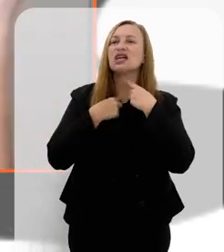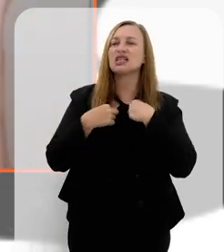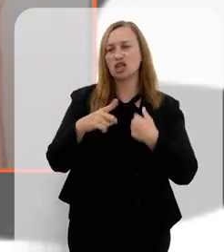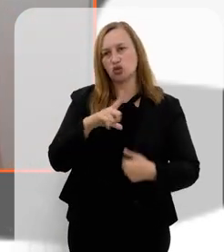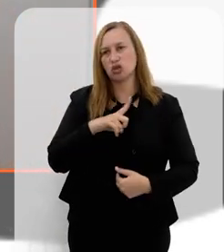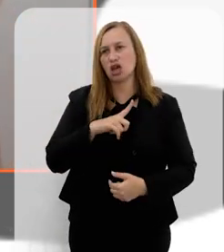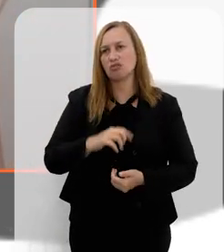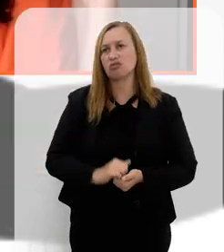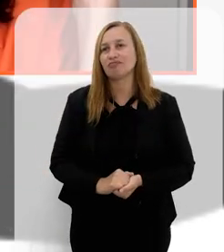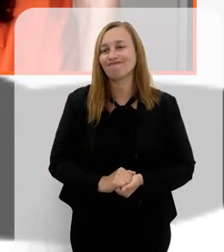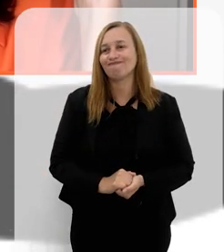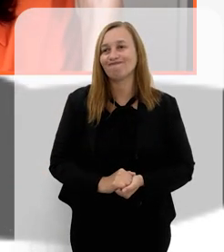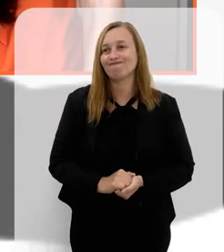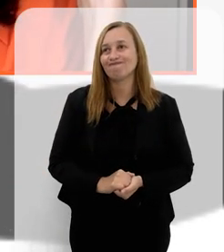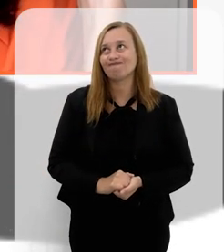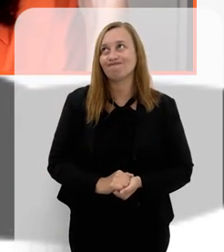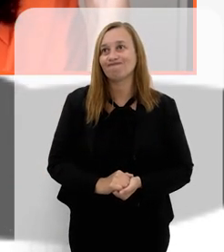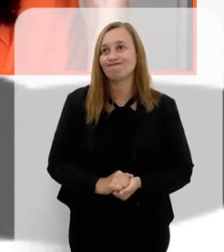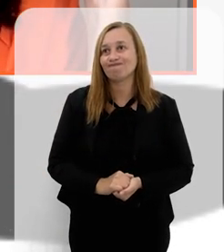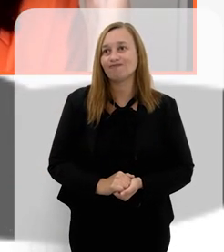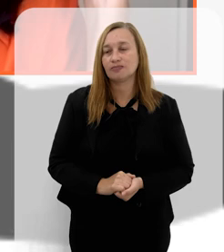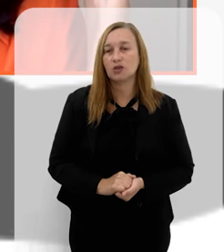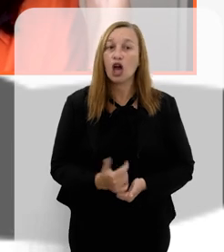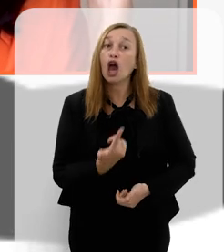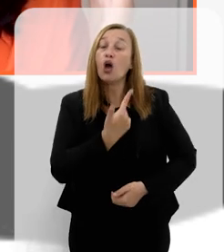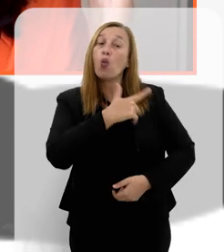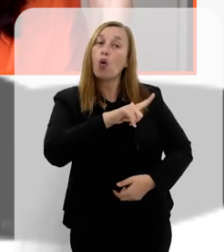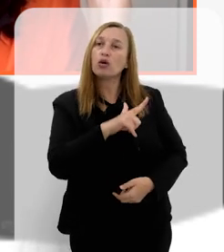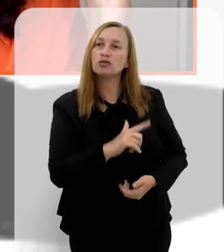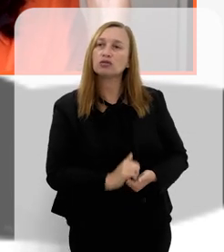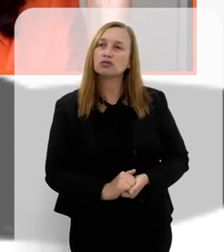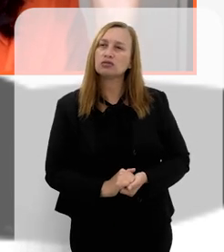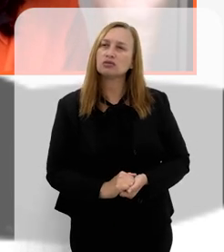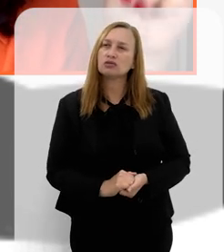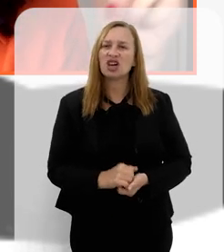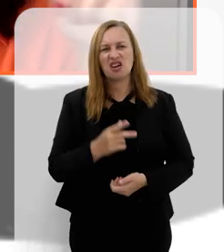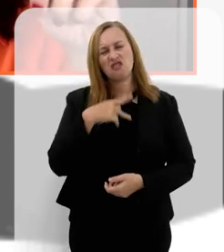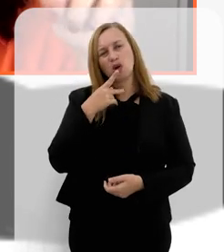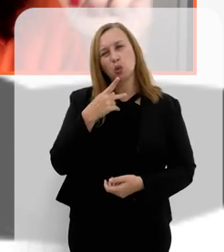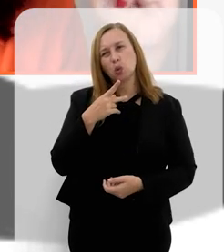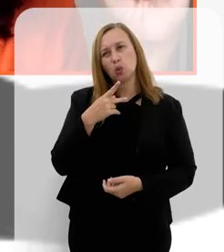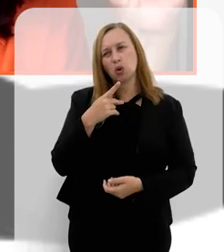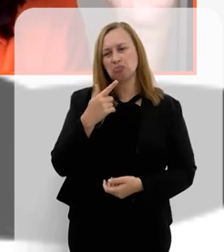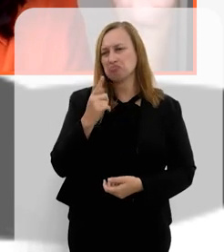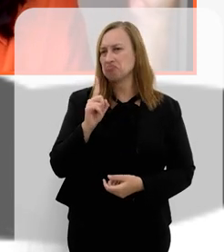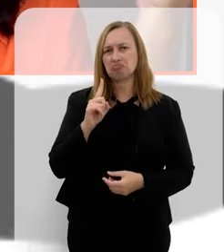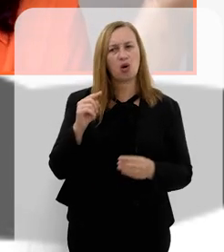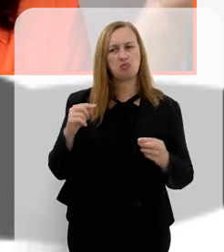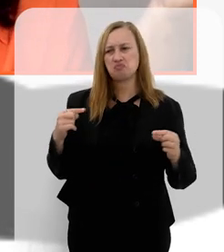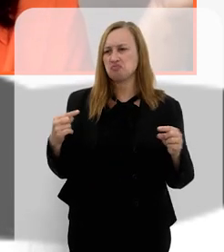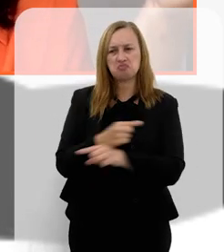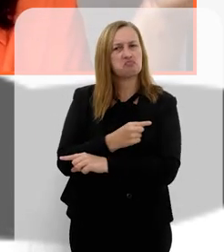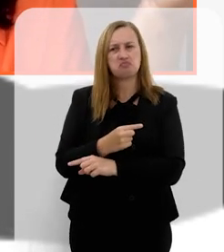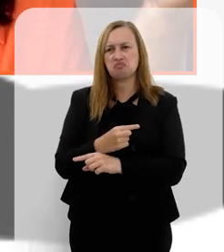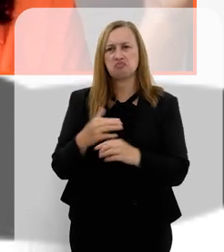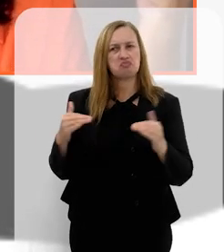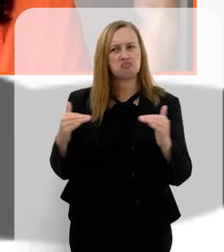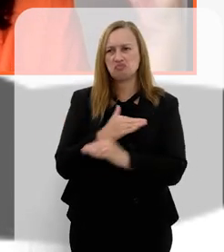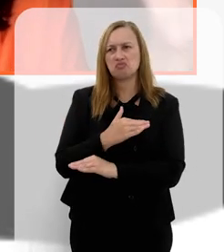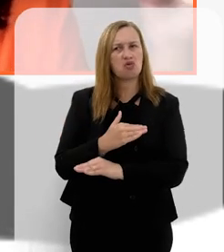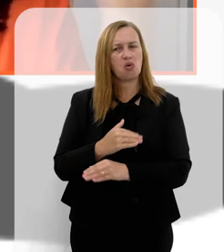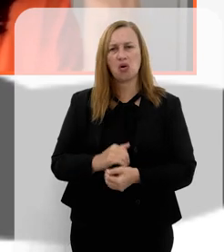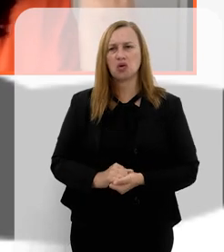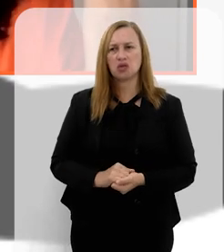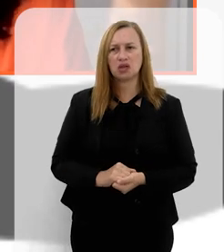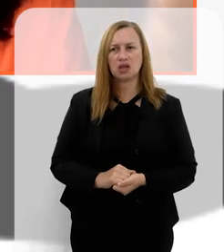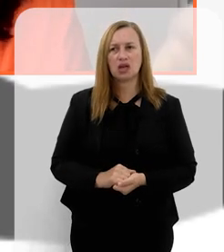tenho vontade. Uau! É. Aí o outro levantou o dedo e falou assim: eu não concordo. Aí